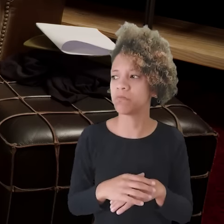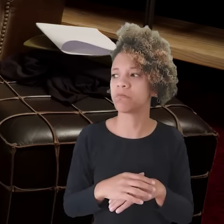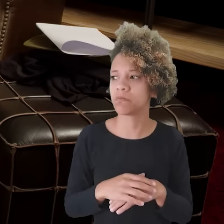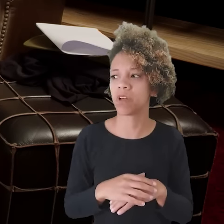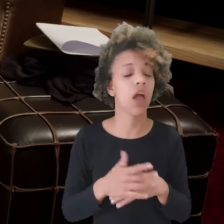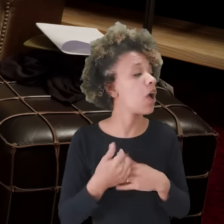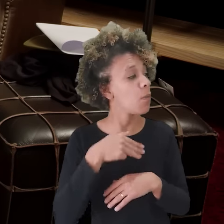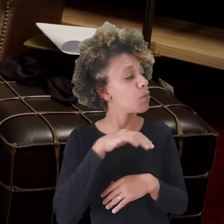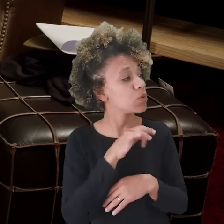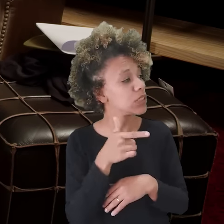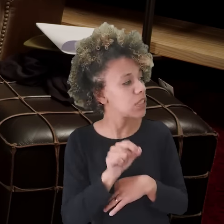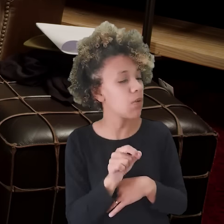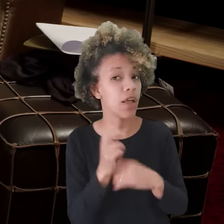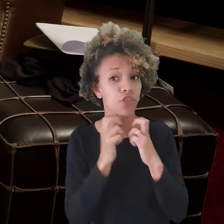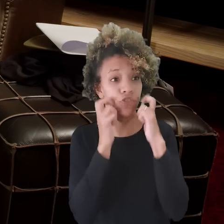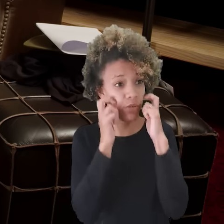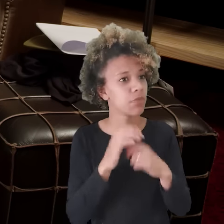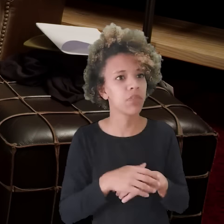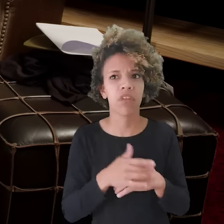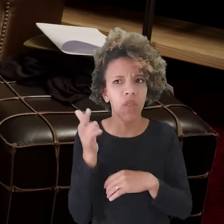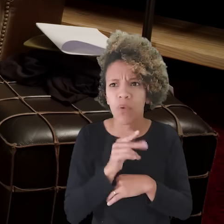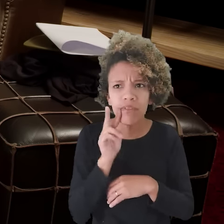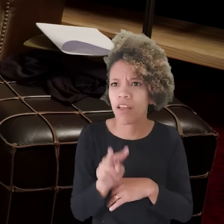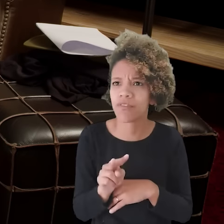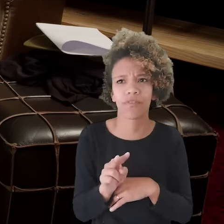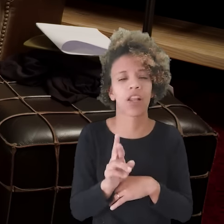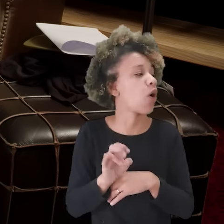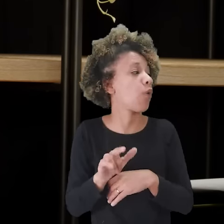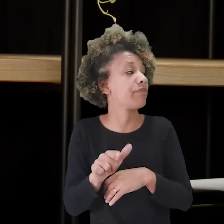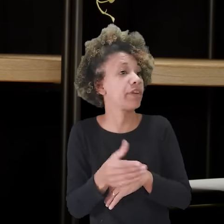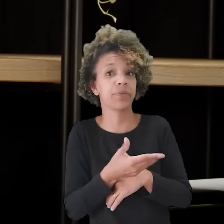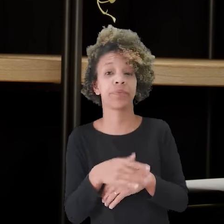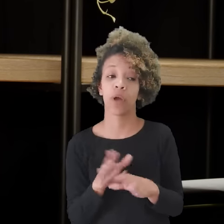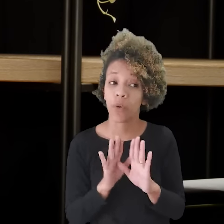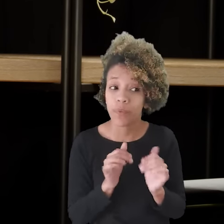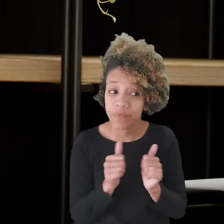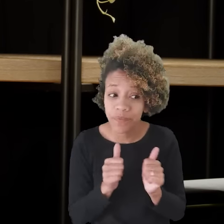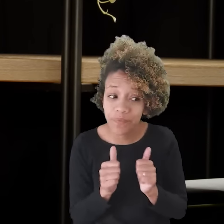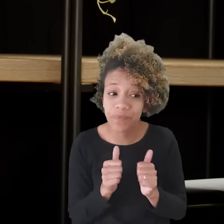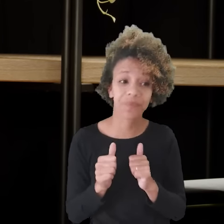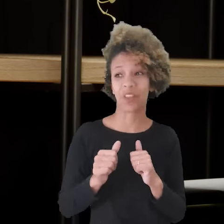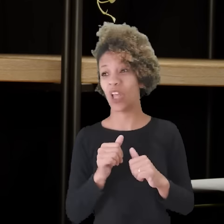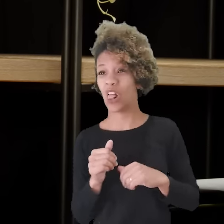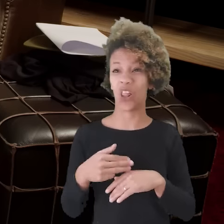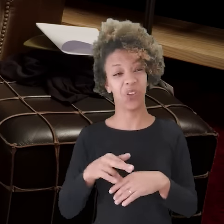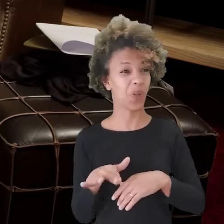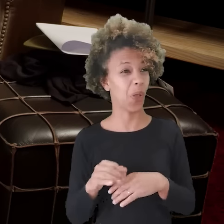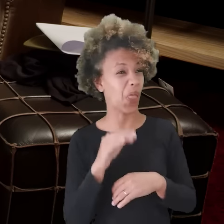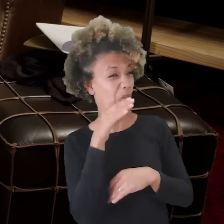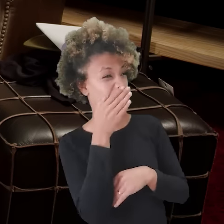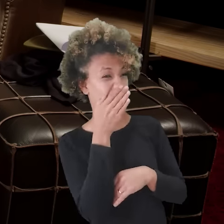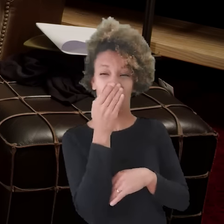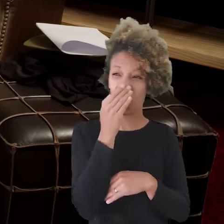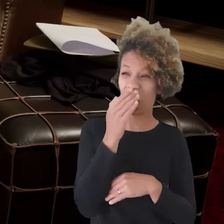mas ele Ele é tímido você não consegue nem ele é o Rodrigo Oi amigo tudo bem Me